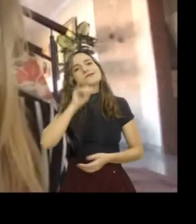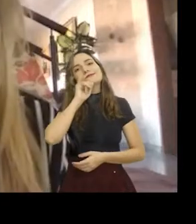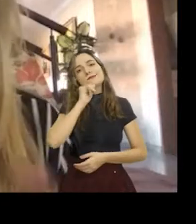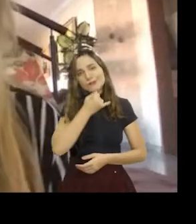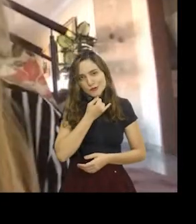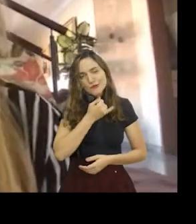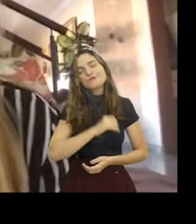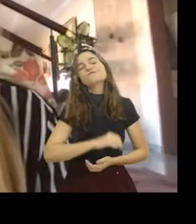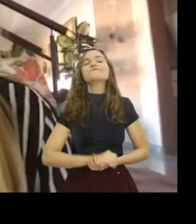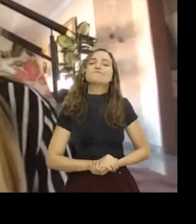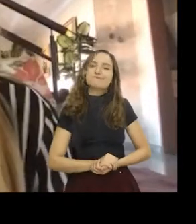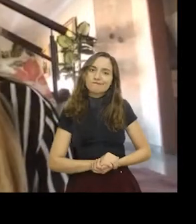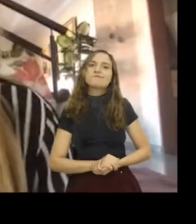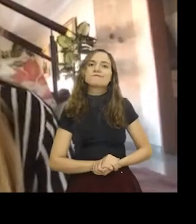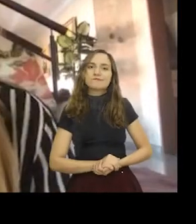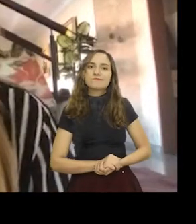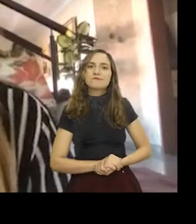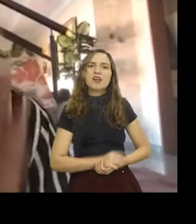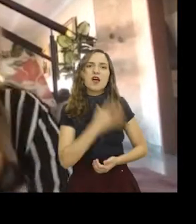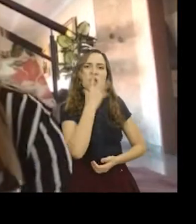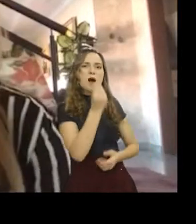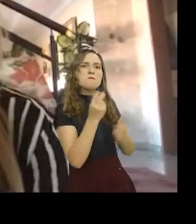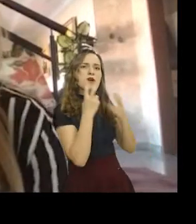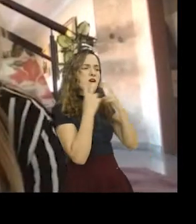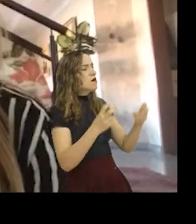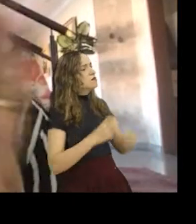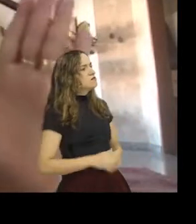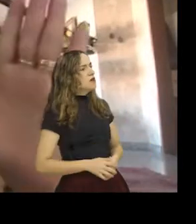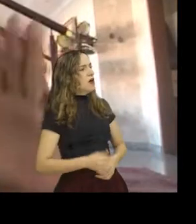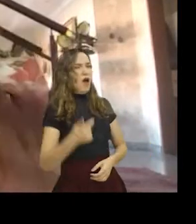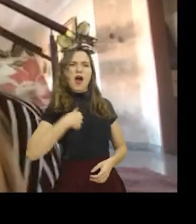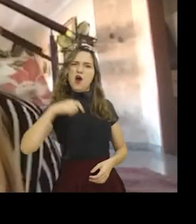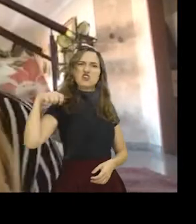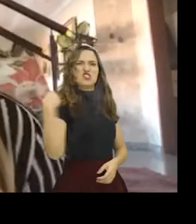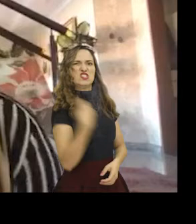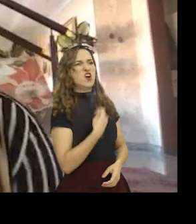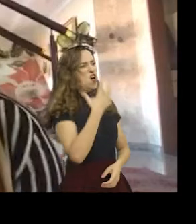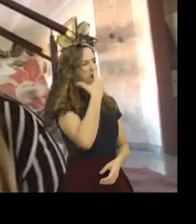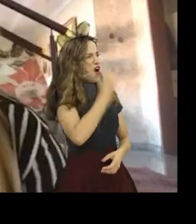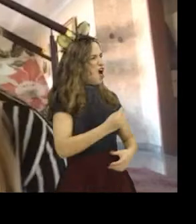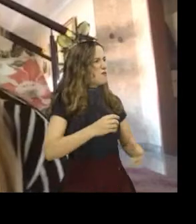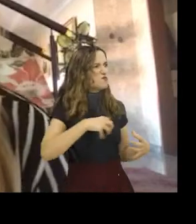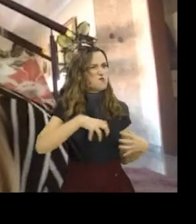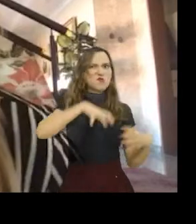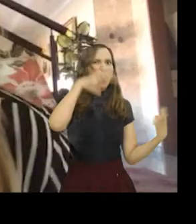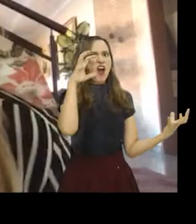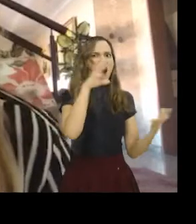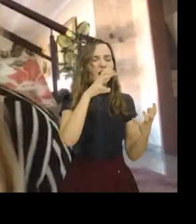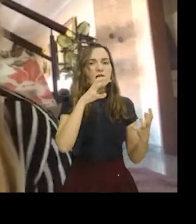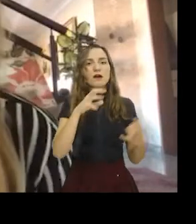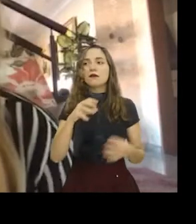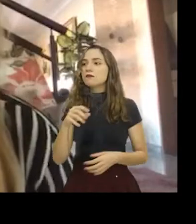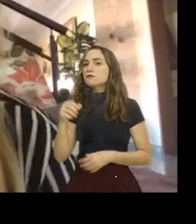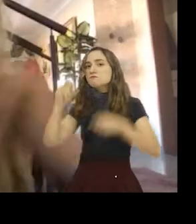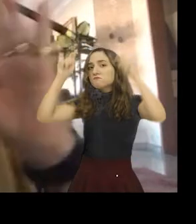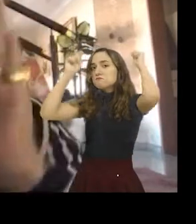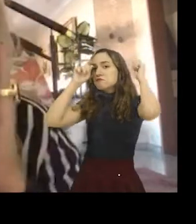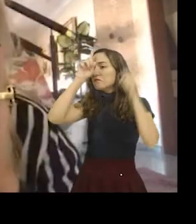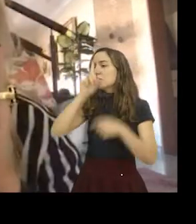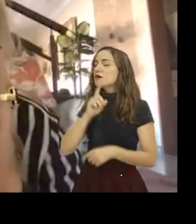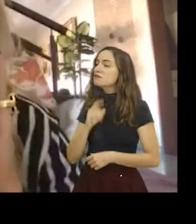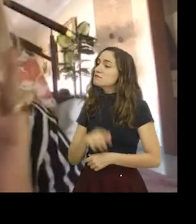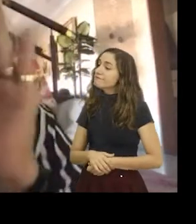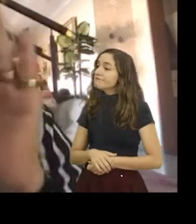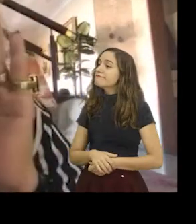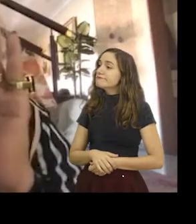chateado. Ele gritou: "Sou um lobo!" Mas a Chapeuzinho, nada! E ele gritou: